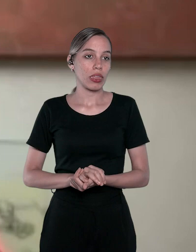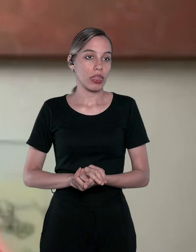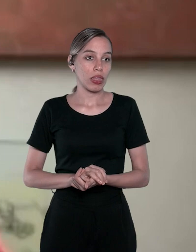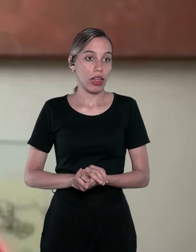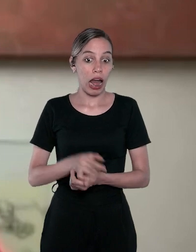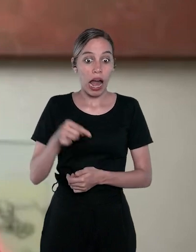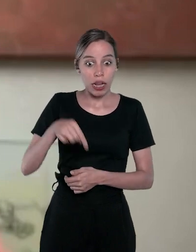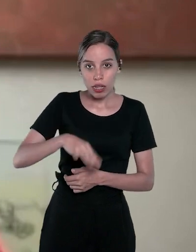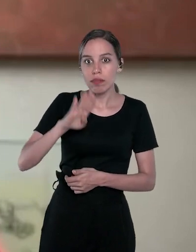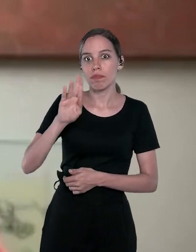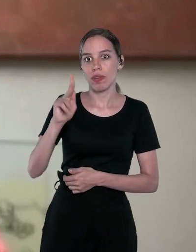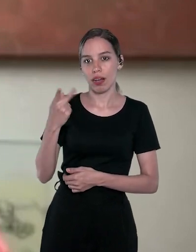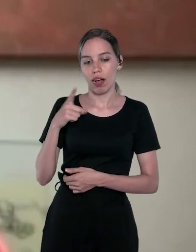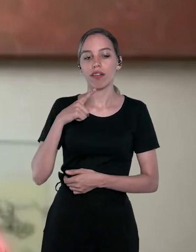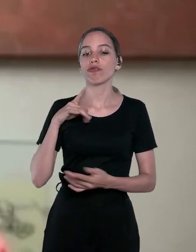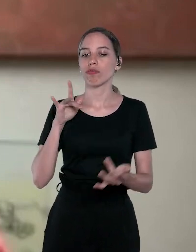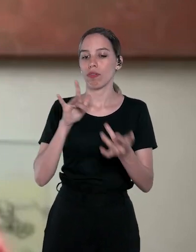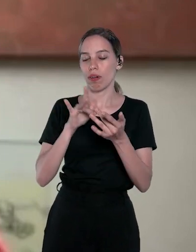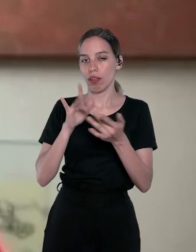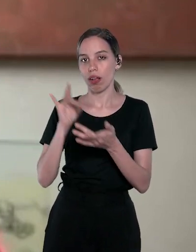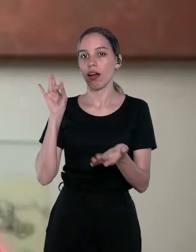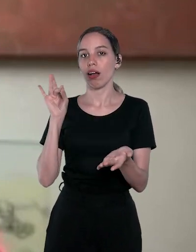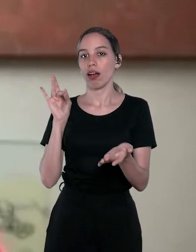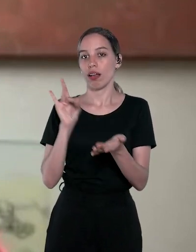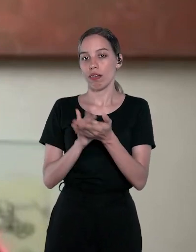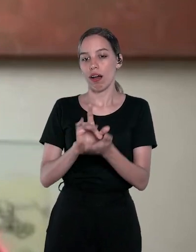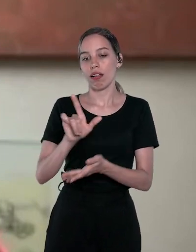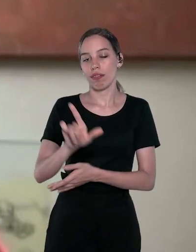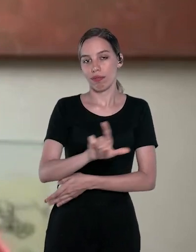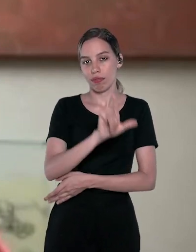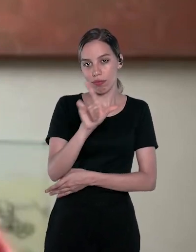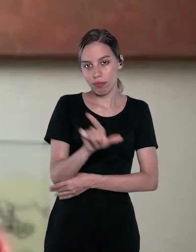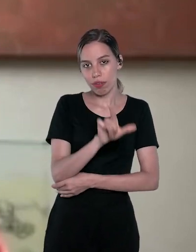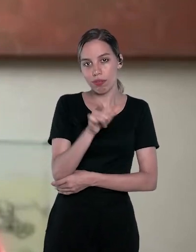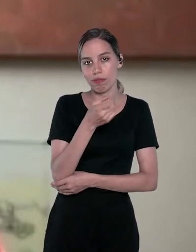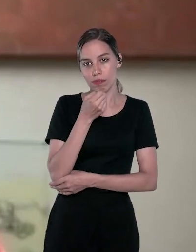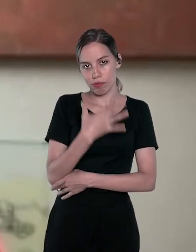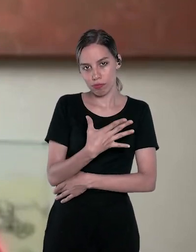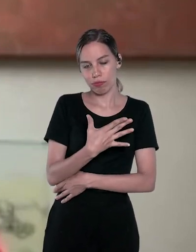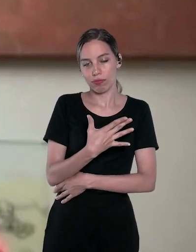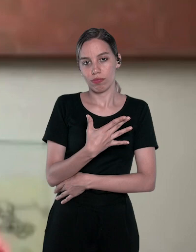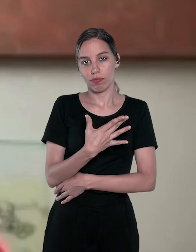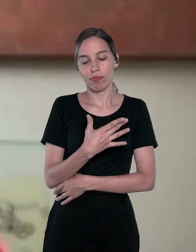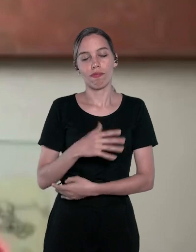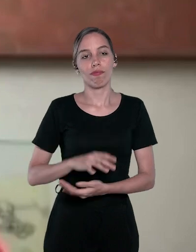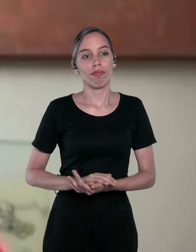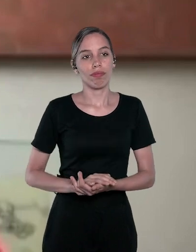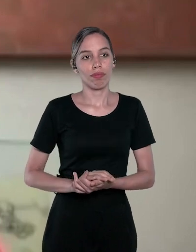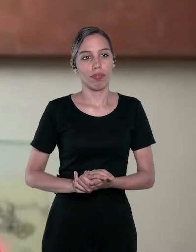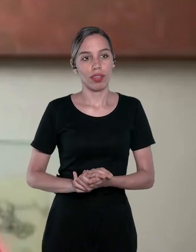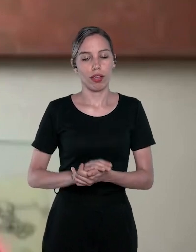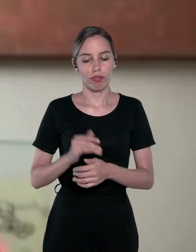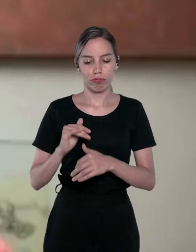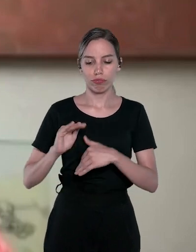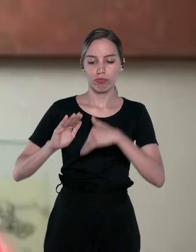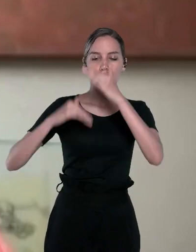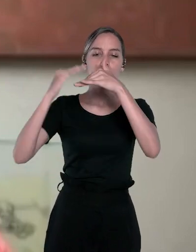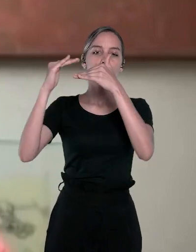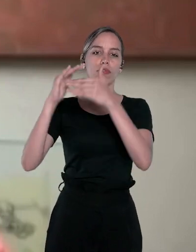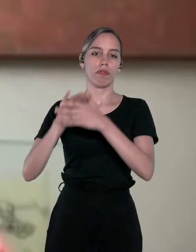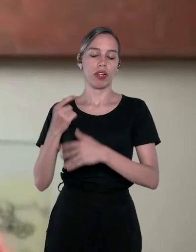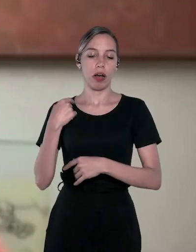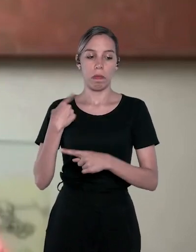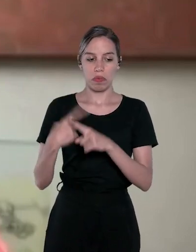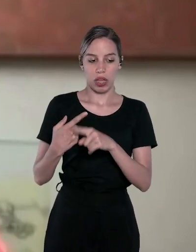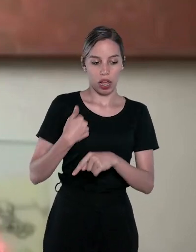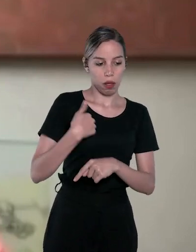Belo Horizonte. Aí eu tive acesso a essa literatura, a essa bibliografia mais avançada que eu não